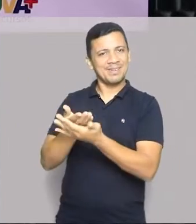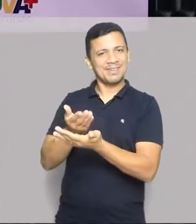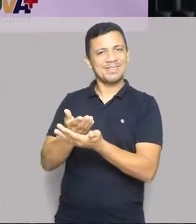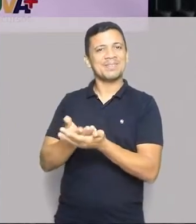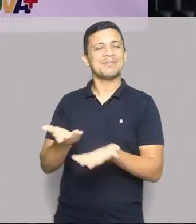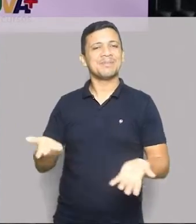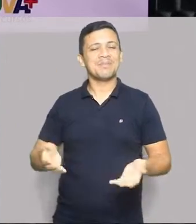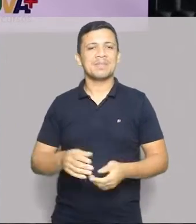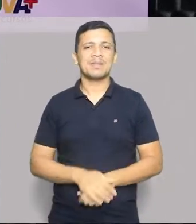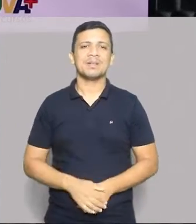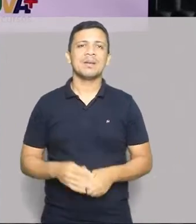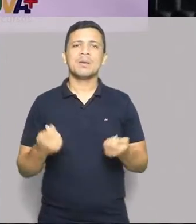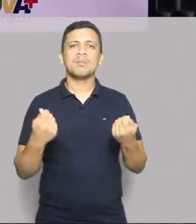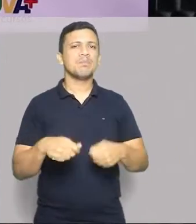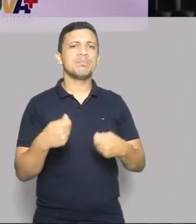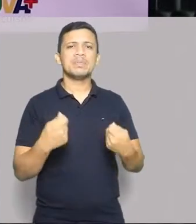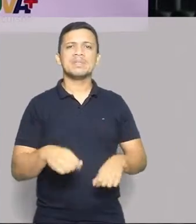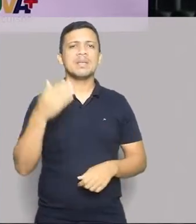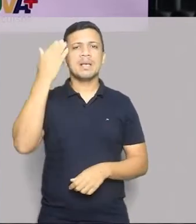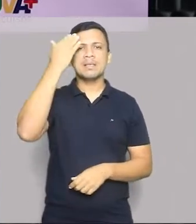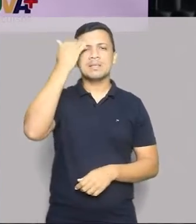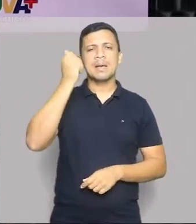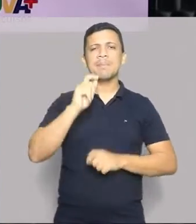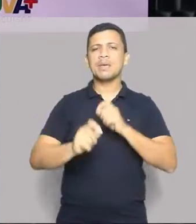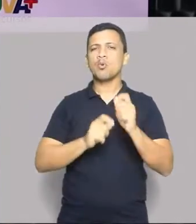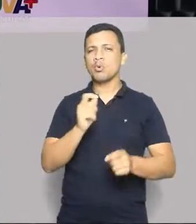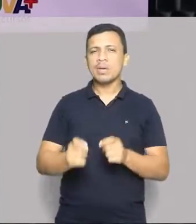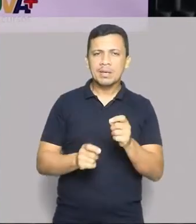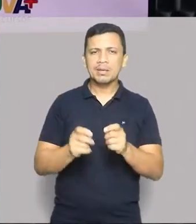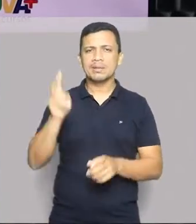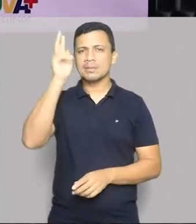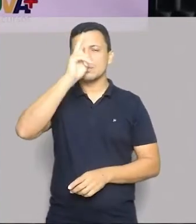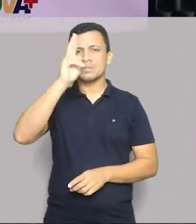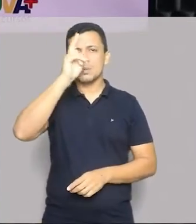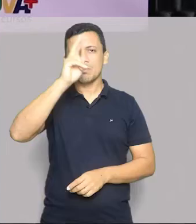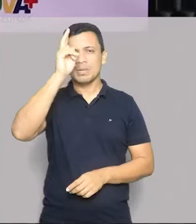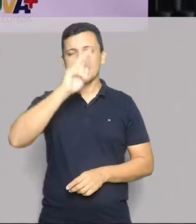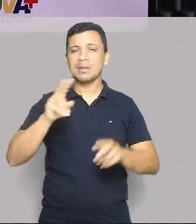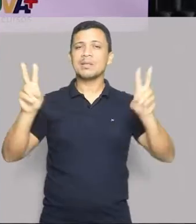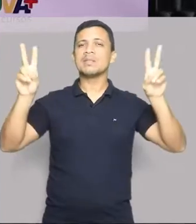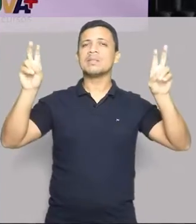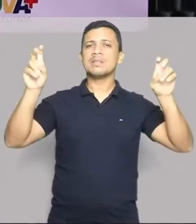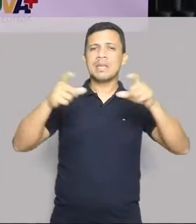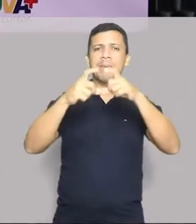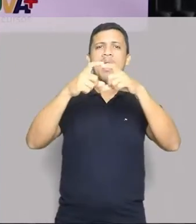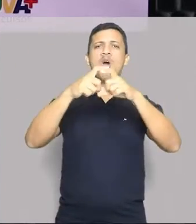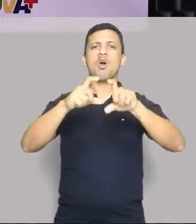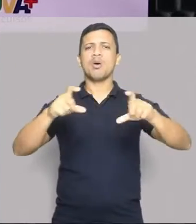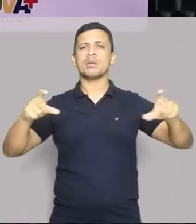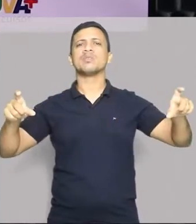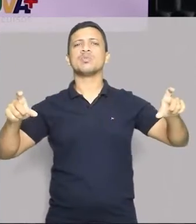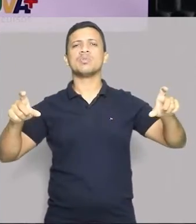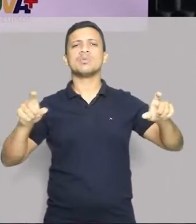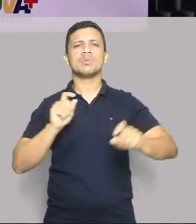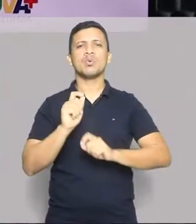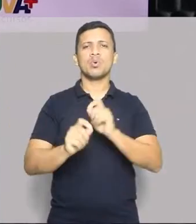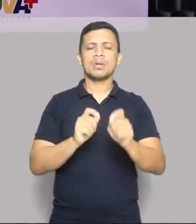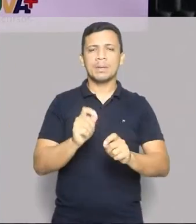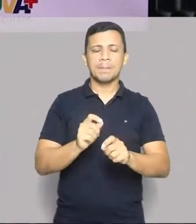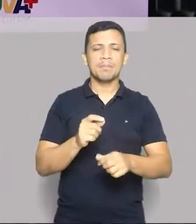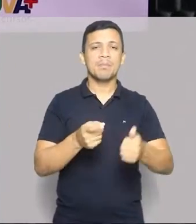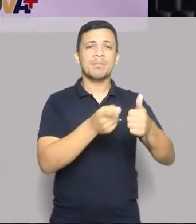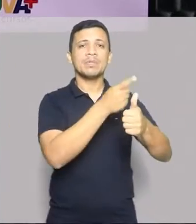tá? O que a gente precisa saber, o que a gente precisa lembrar sobre as orações coordenadas? Muito simples. Primeiro,